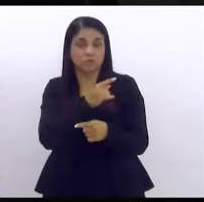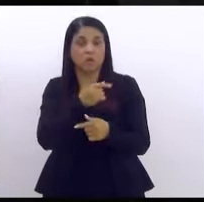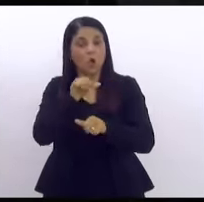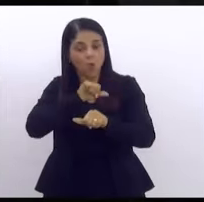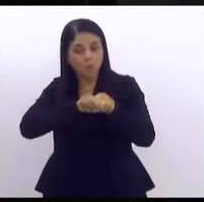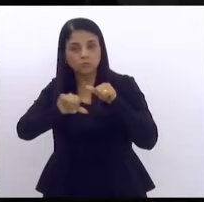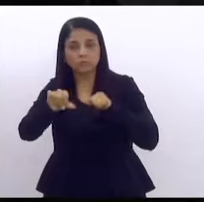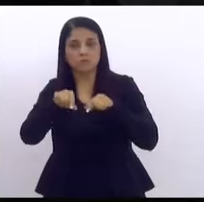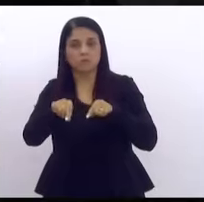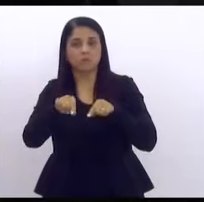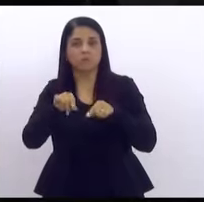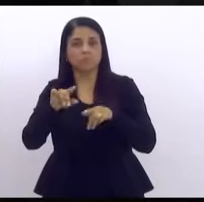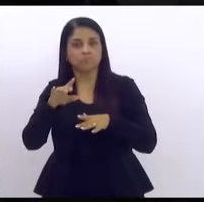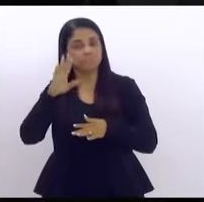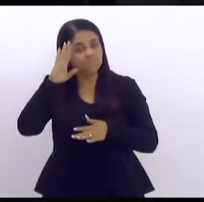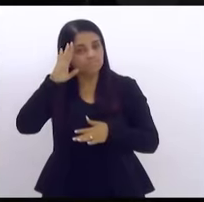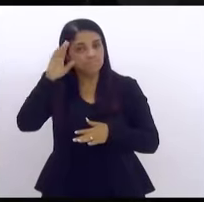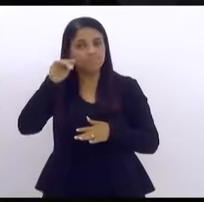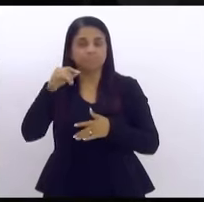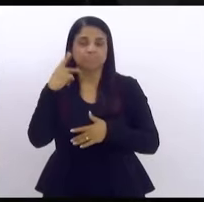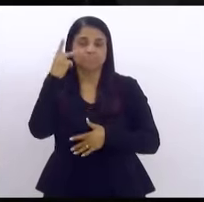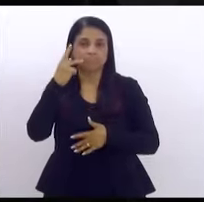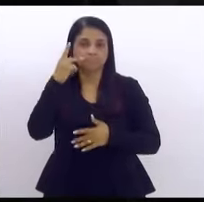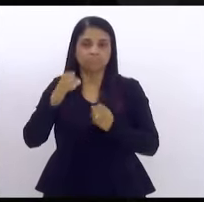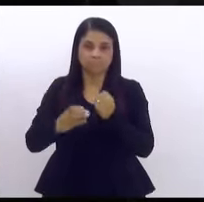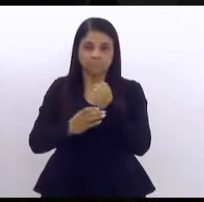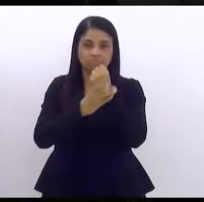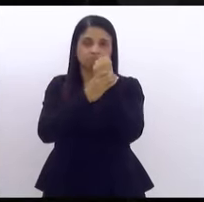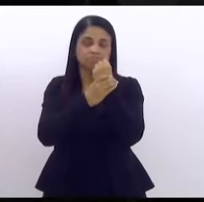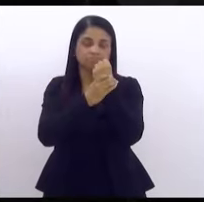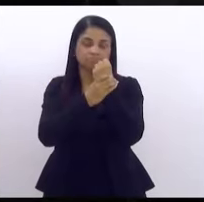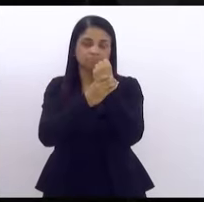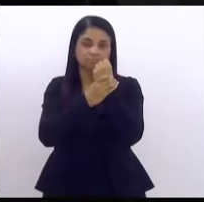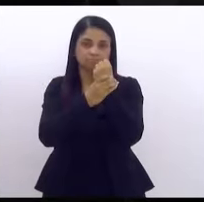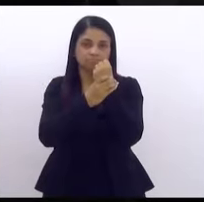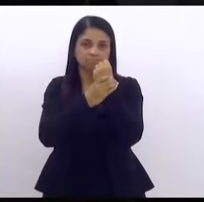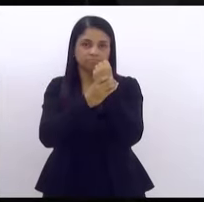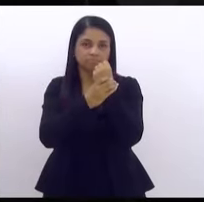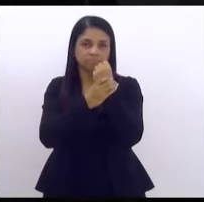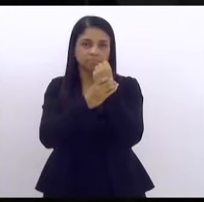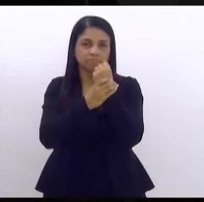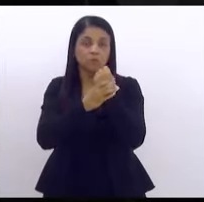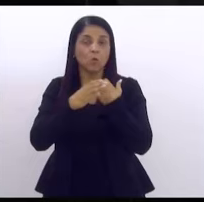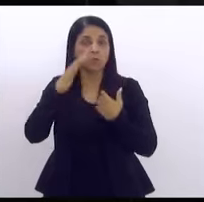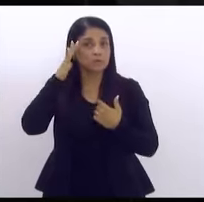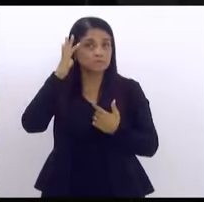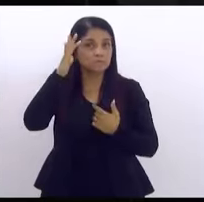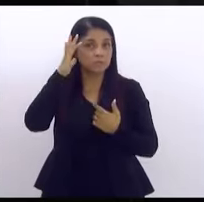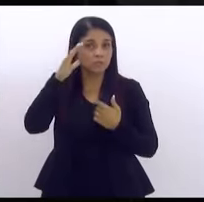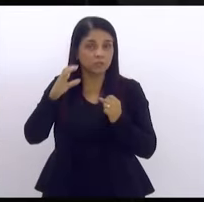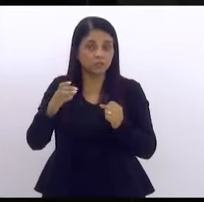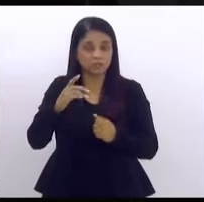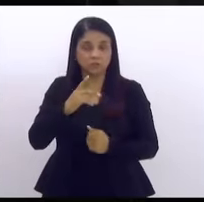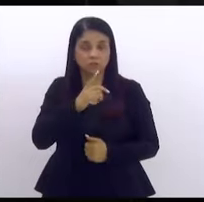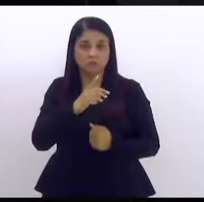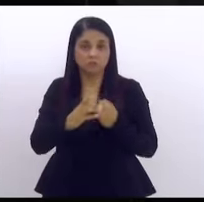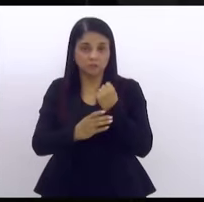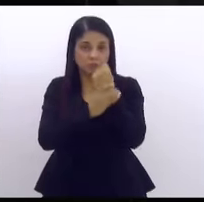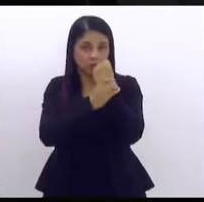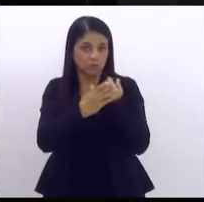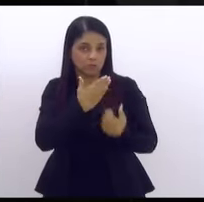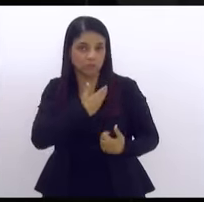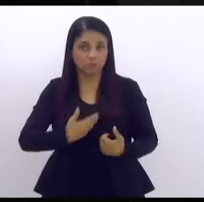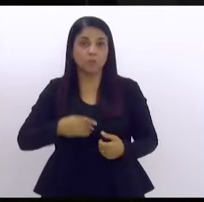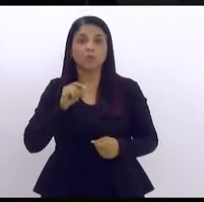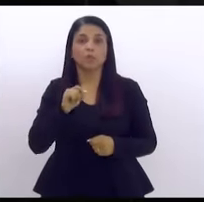a única eficácia da política pública de segurança, ou daquilo que a gente poderia imaginar de segurança pública, vai estar